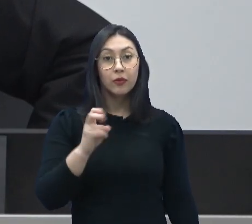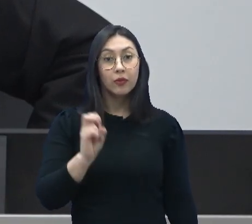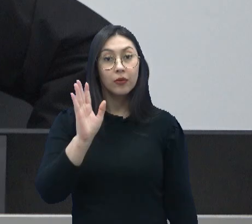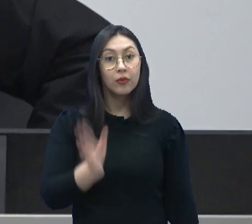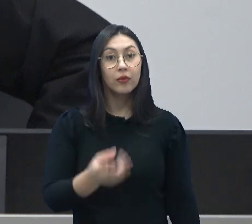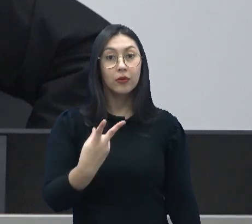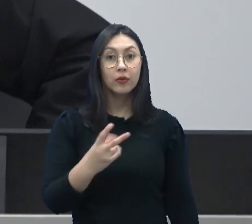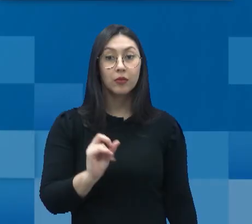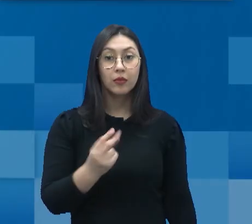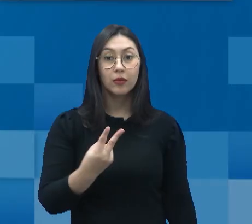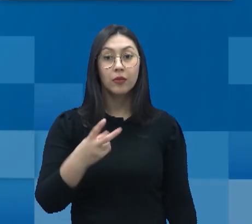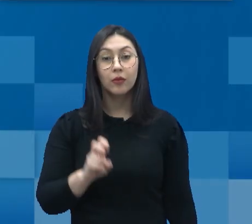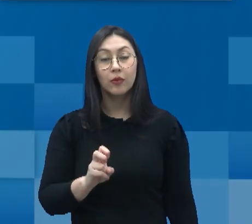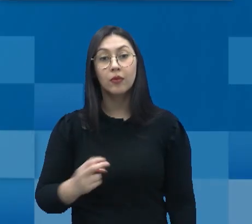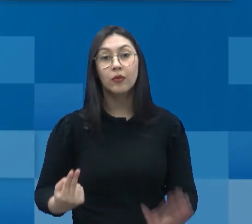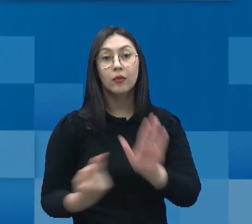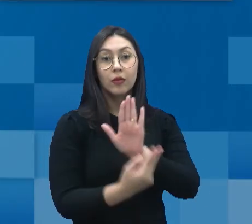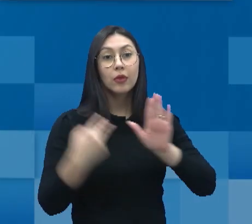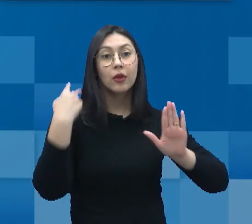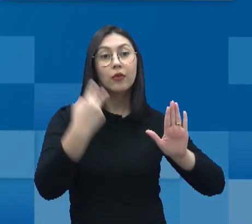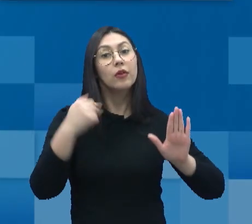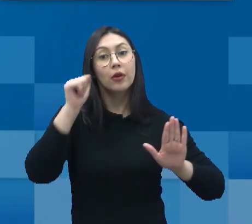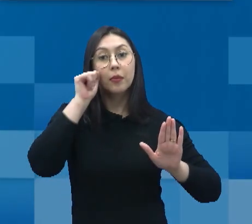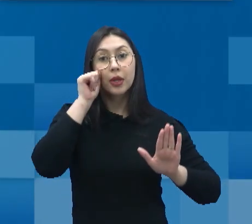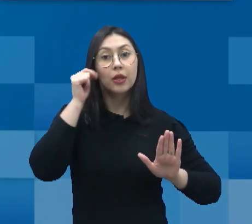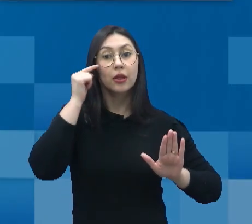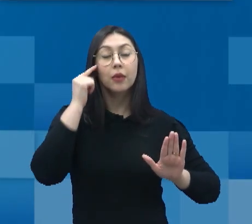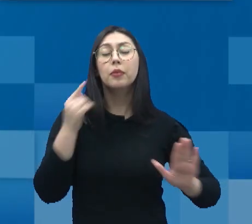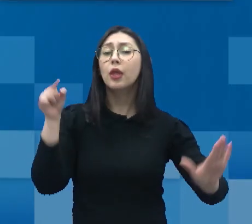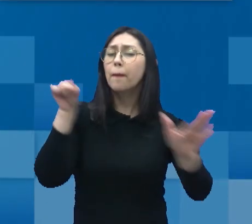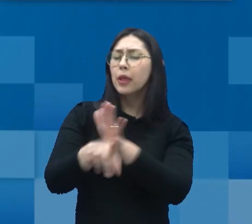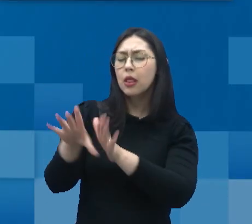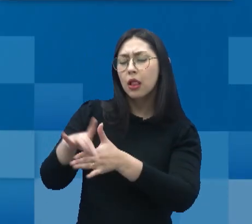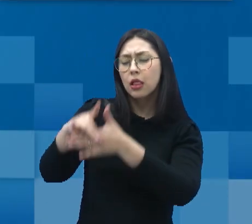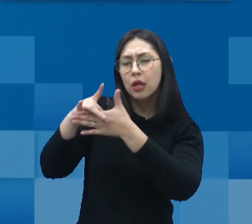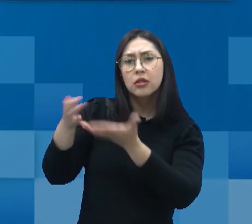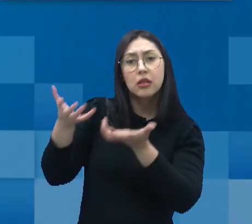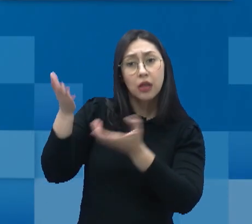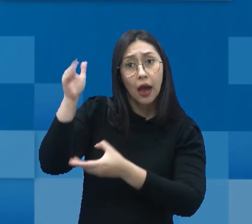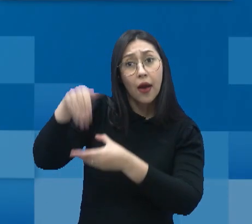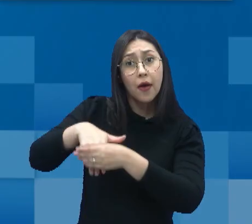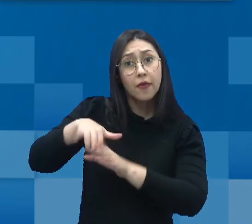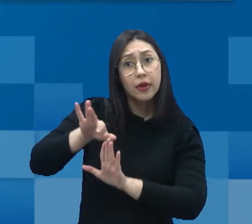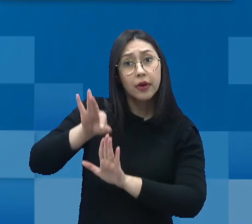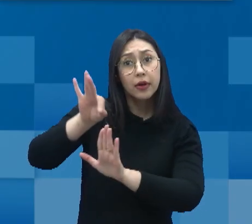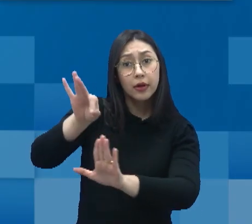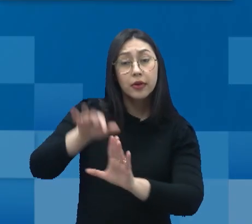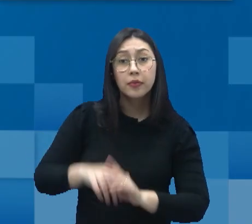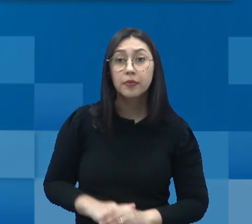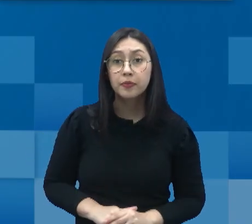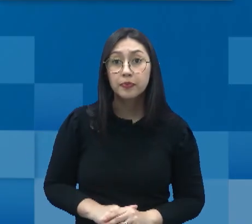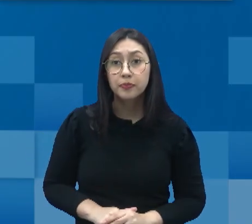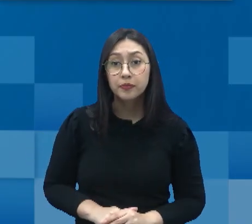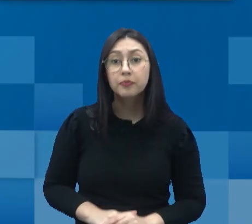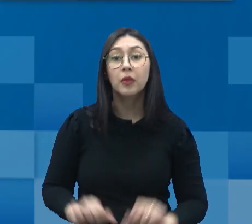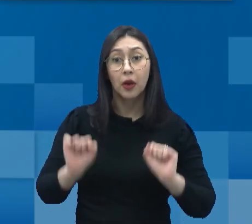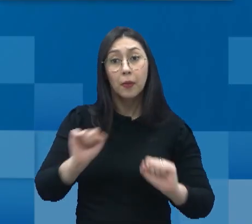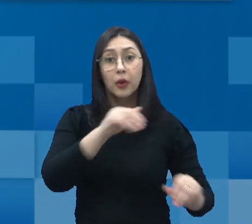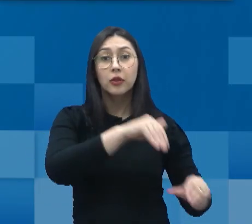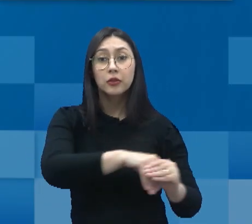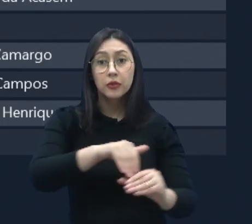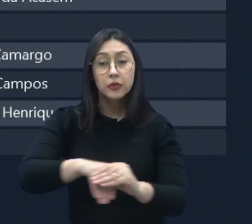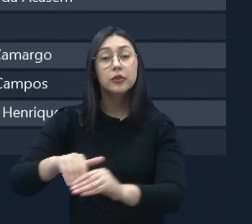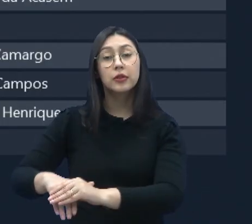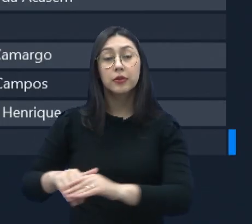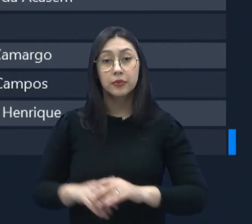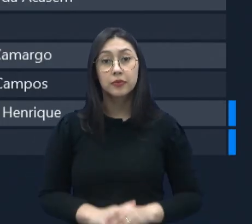2025/2025, autoria da vereadora Amélia Nones. Consulta a liderança e desejo de caminhar o voto. Aberta a votação.